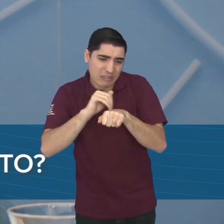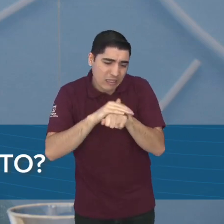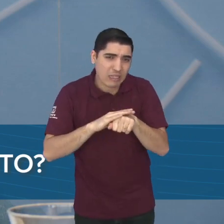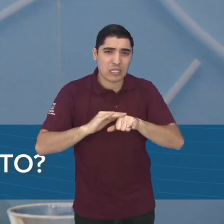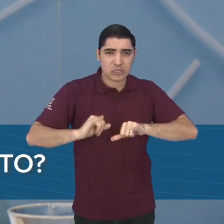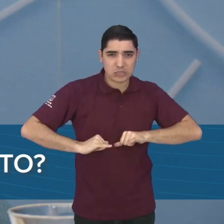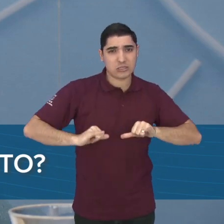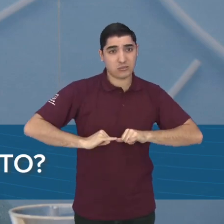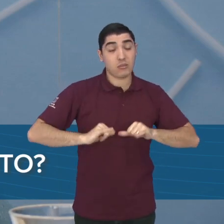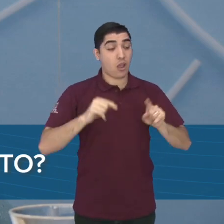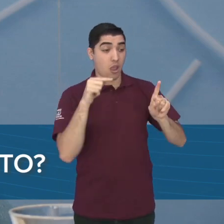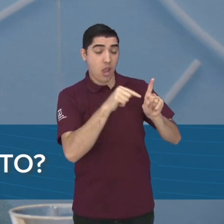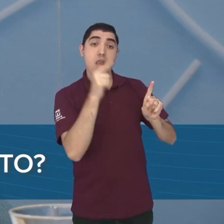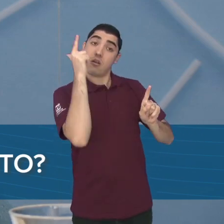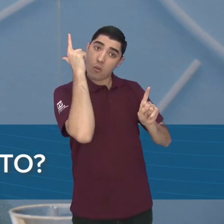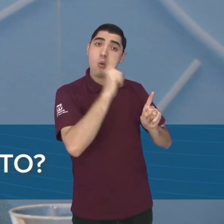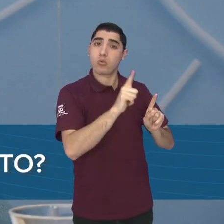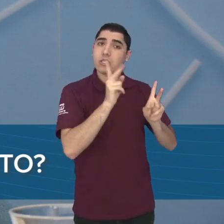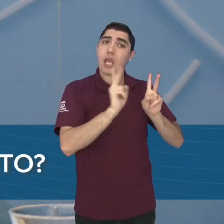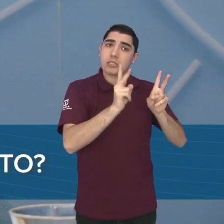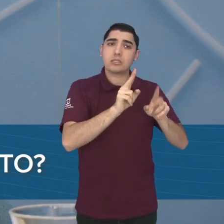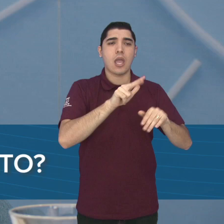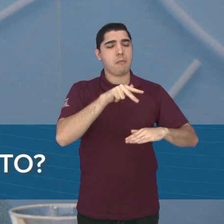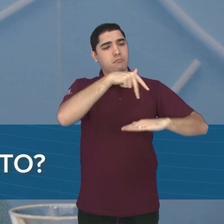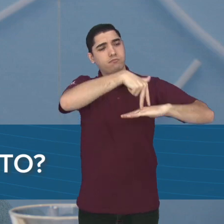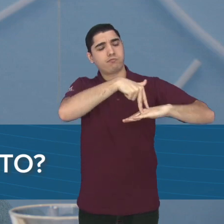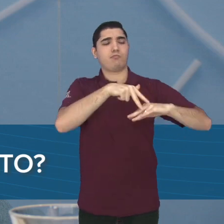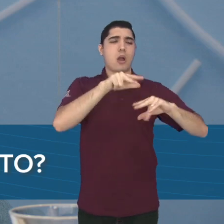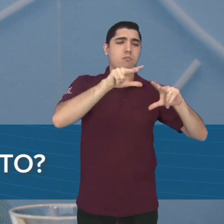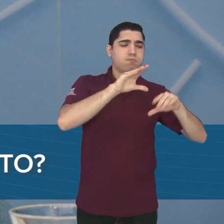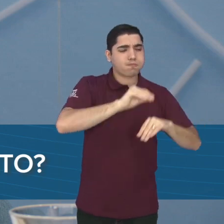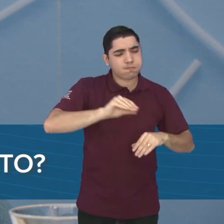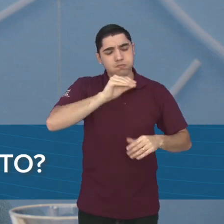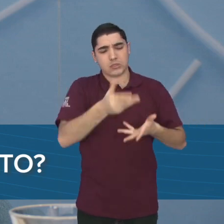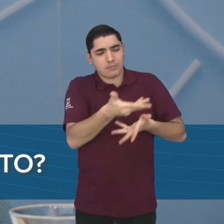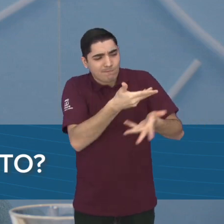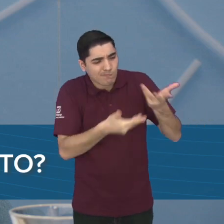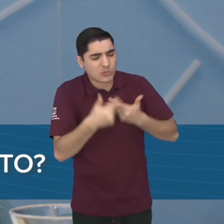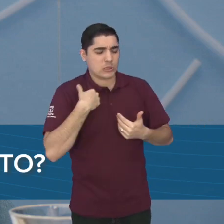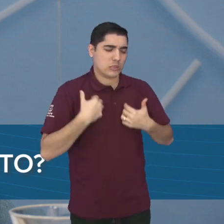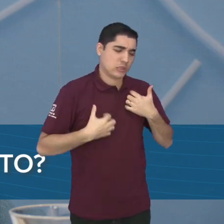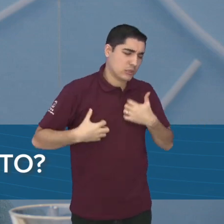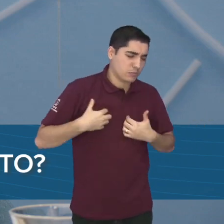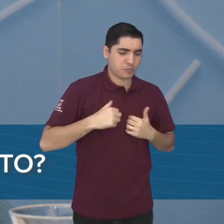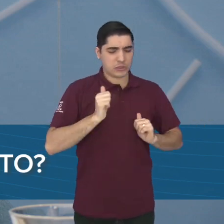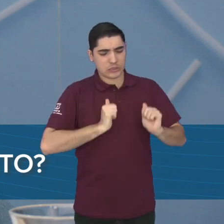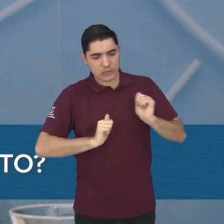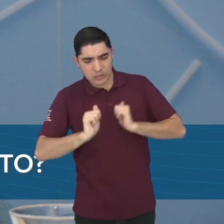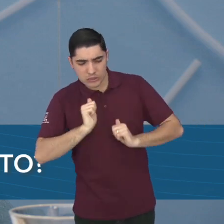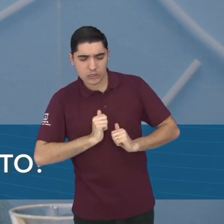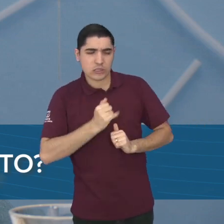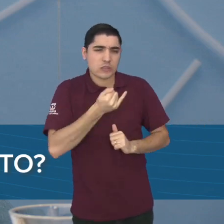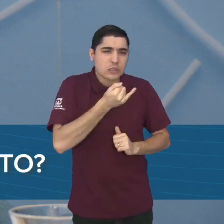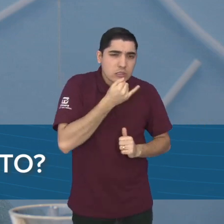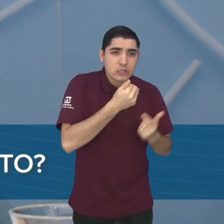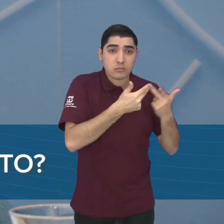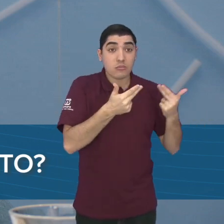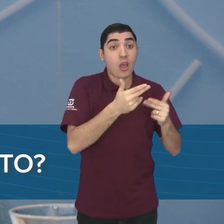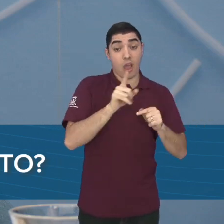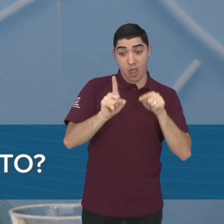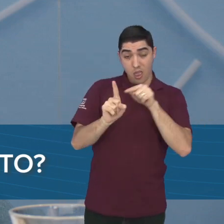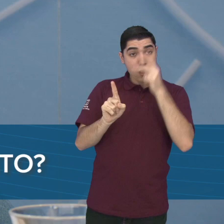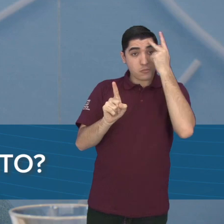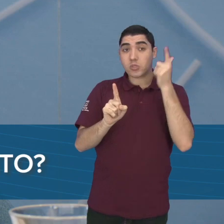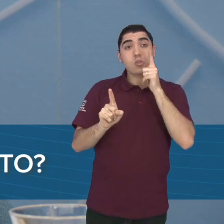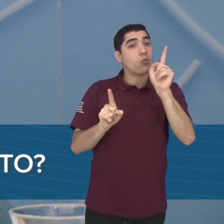ali de vazão, né, para falar sobre as suas questões, falar sobre o que incomoda, suas angústias, e talvez um outro não consiga ter esse